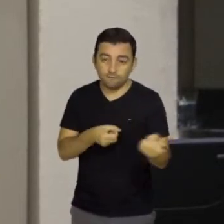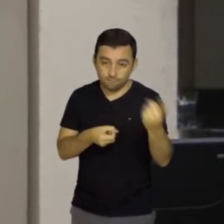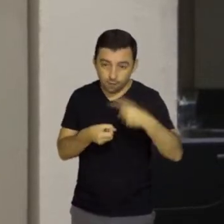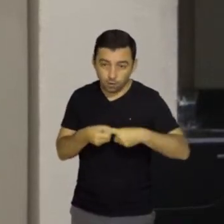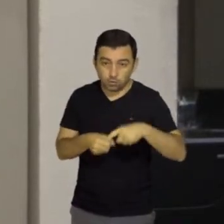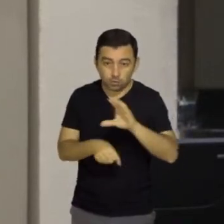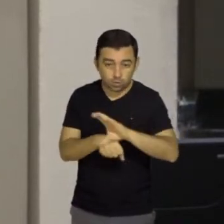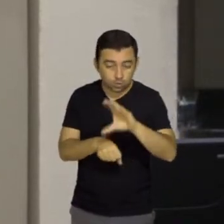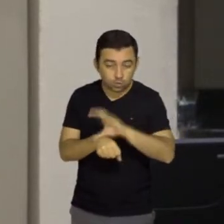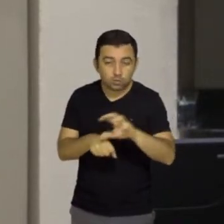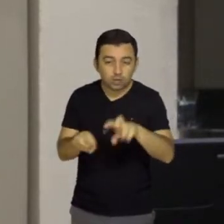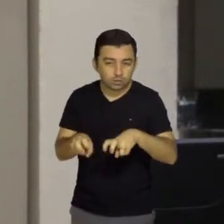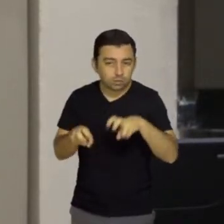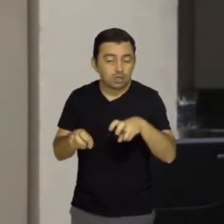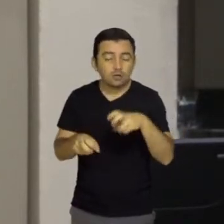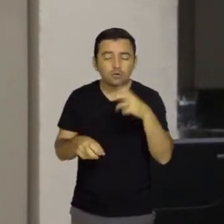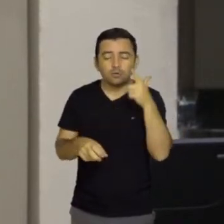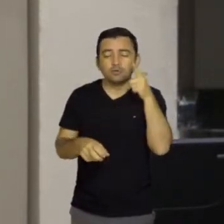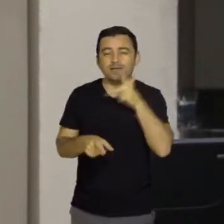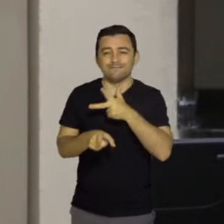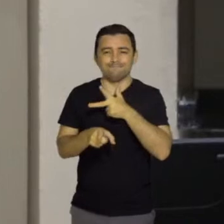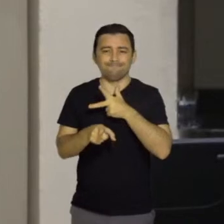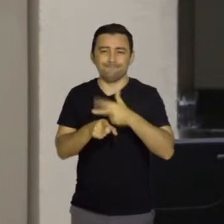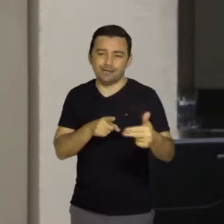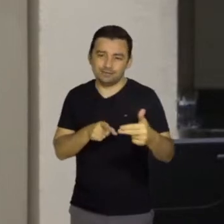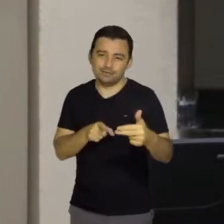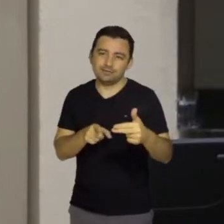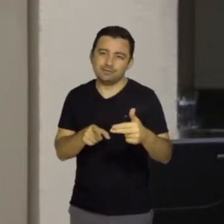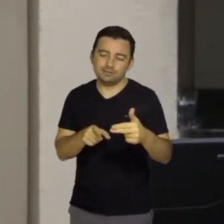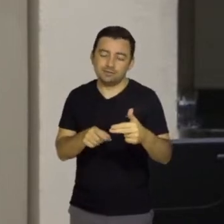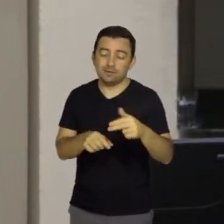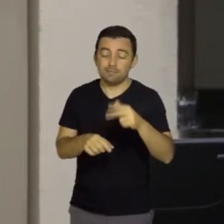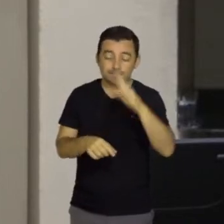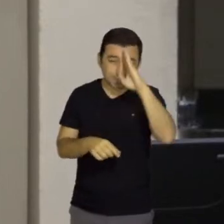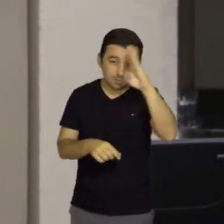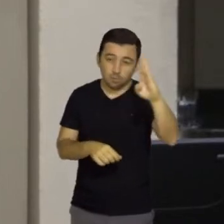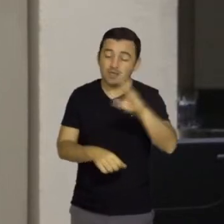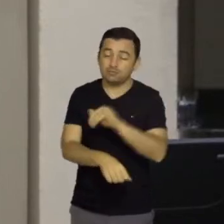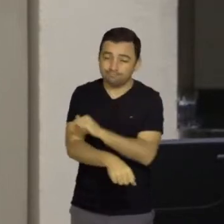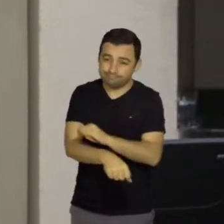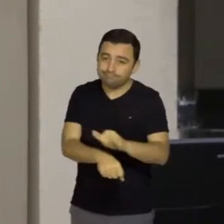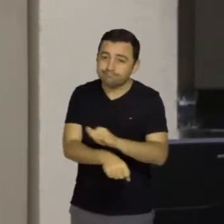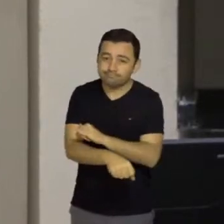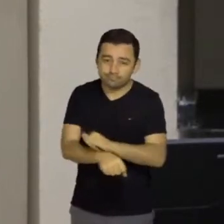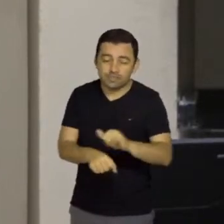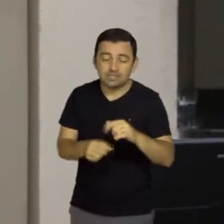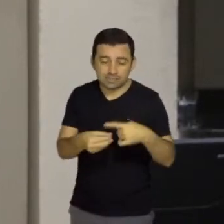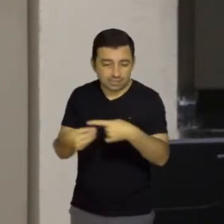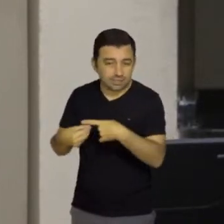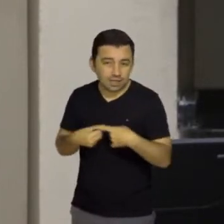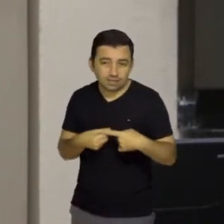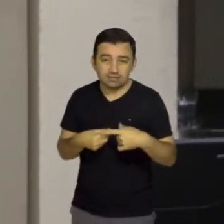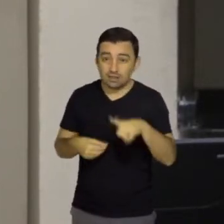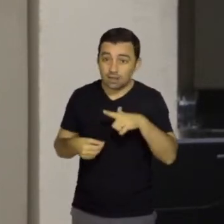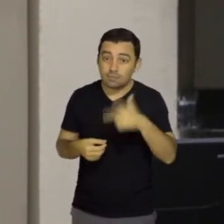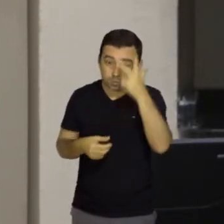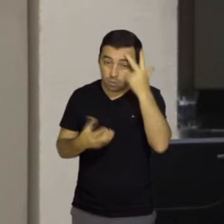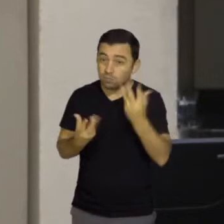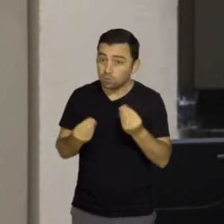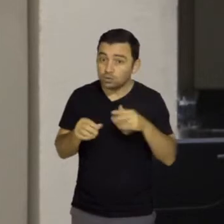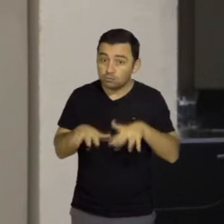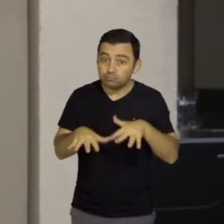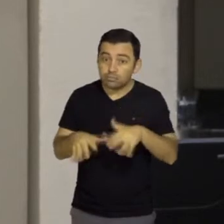uma conquista da comunidade do extremo oeste, em especial de Itapiranga e municípios vizinhos. Há uma grande mobilização, inclusive para